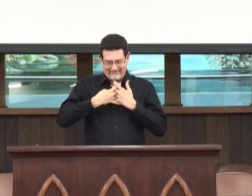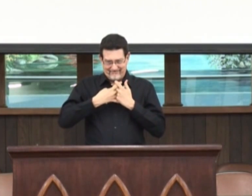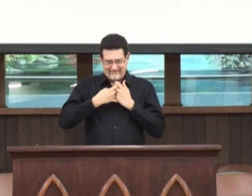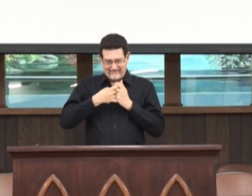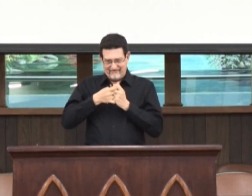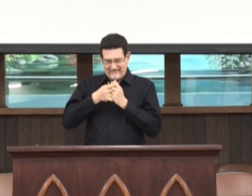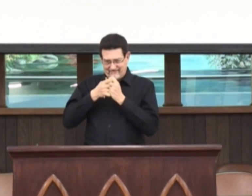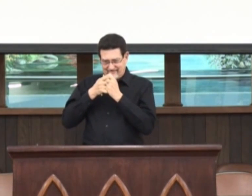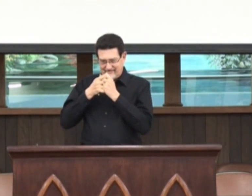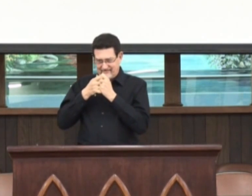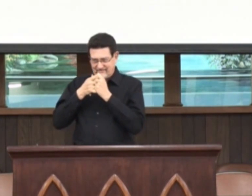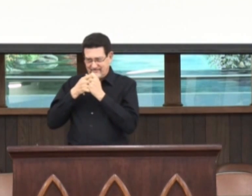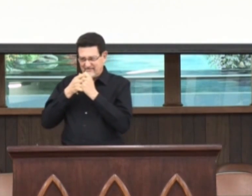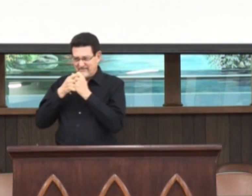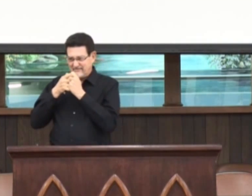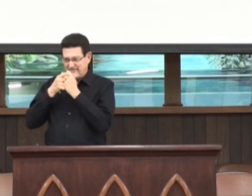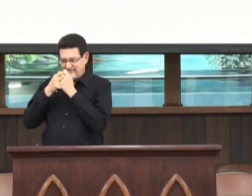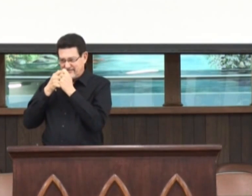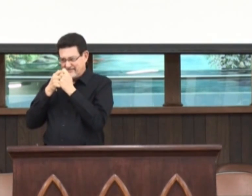complementariedade.